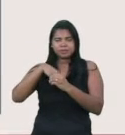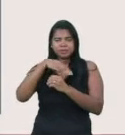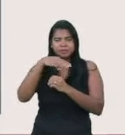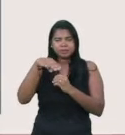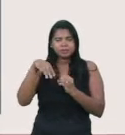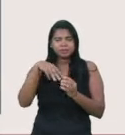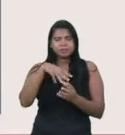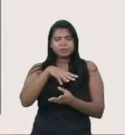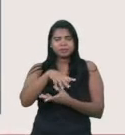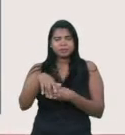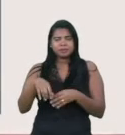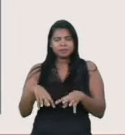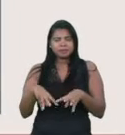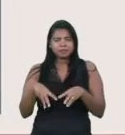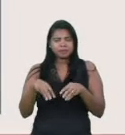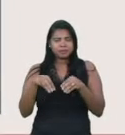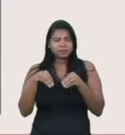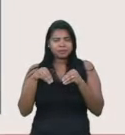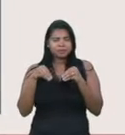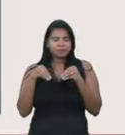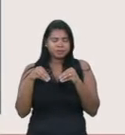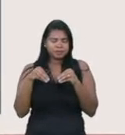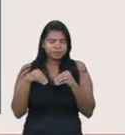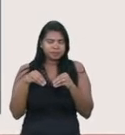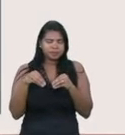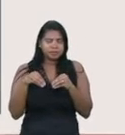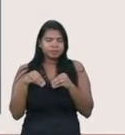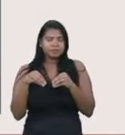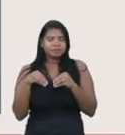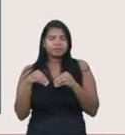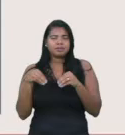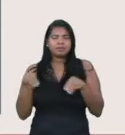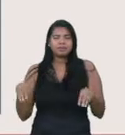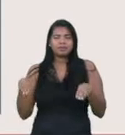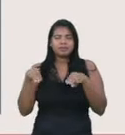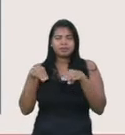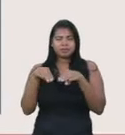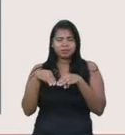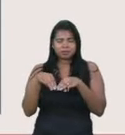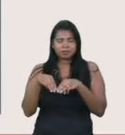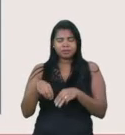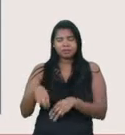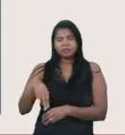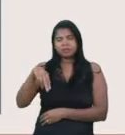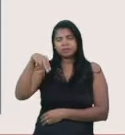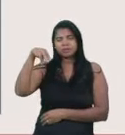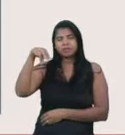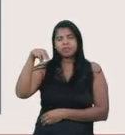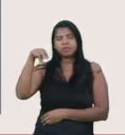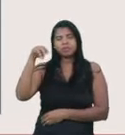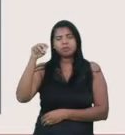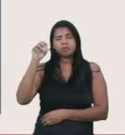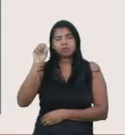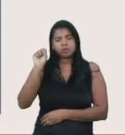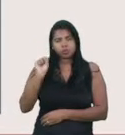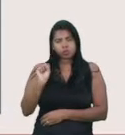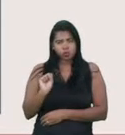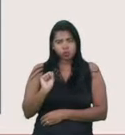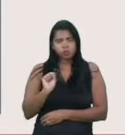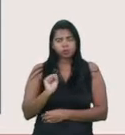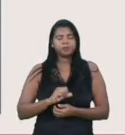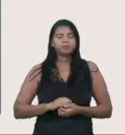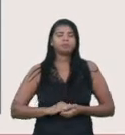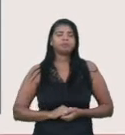Terra imantando um campo magnético saindo do polo norte magnético em direção ao polo